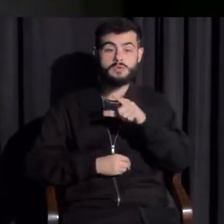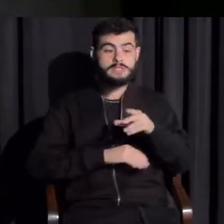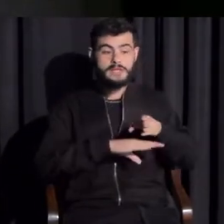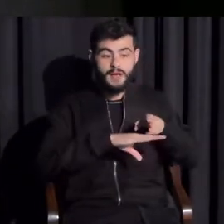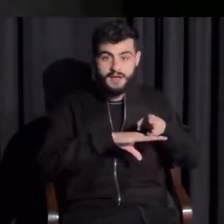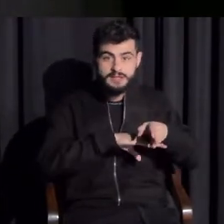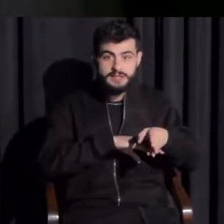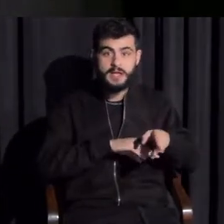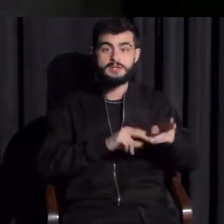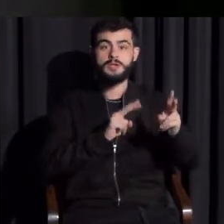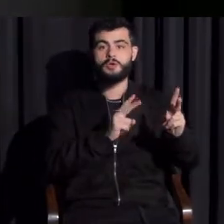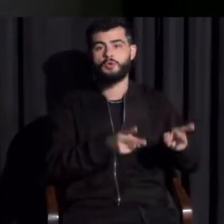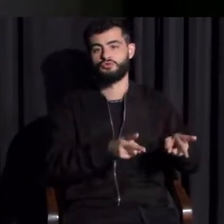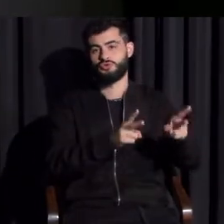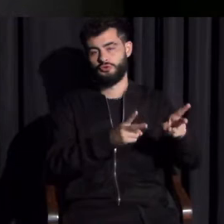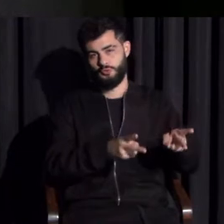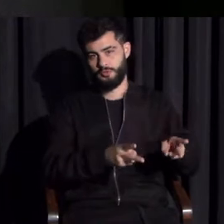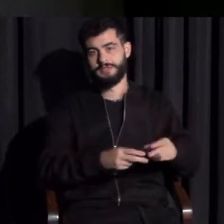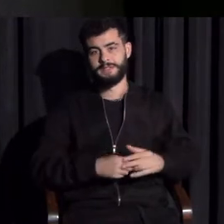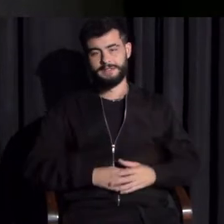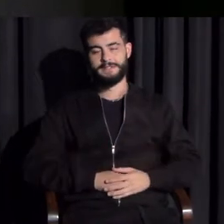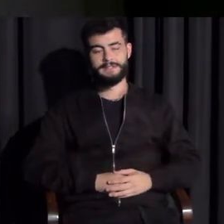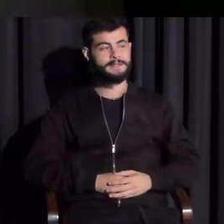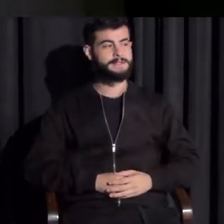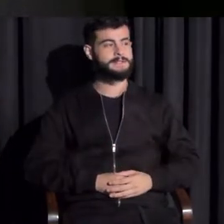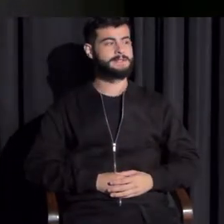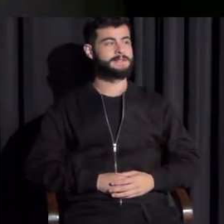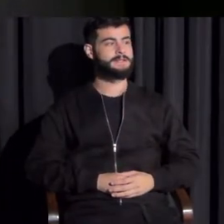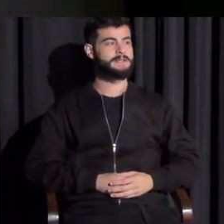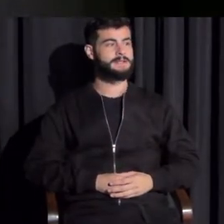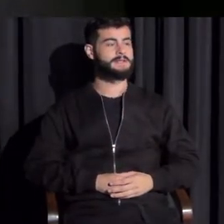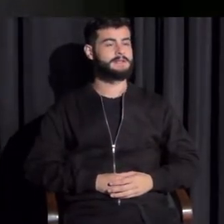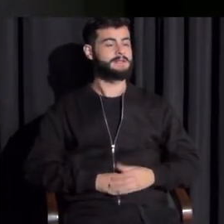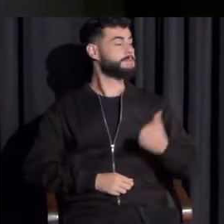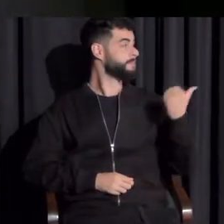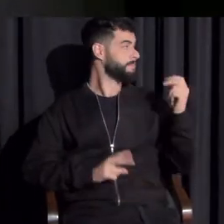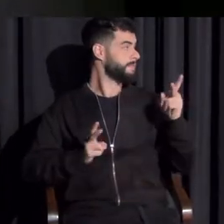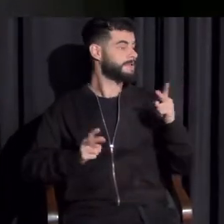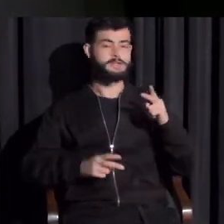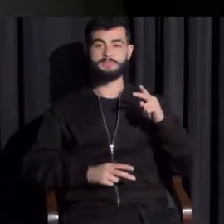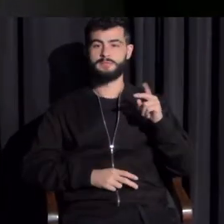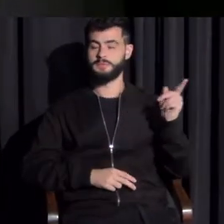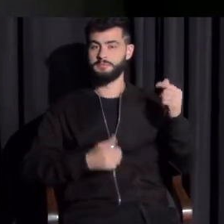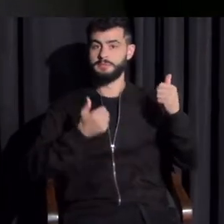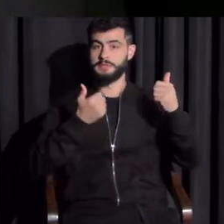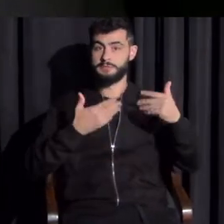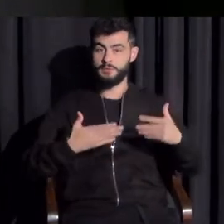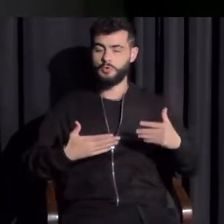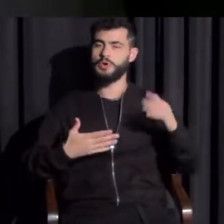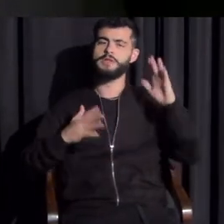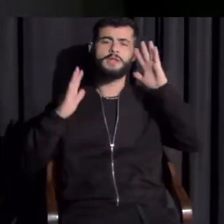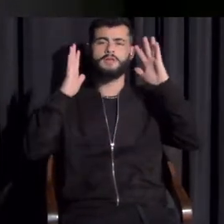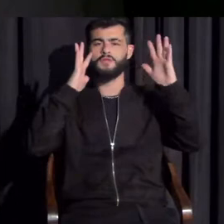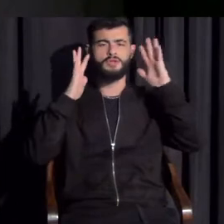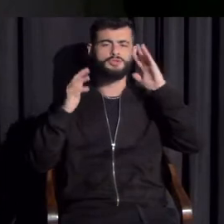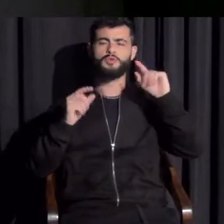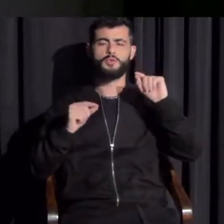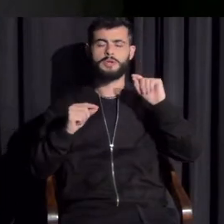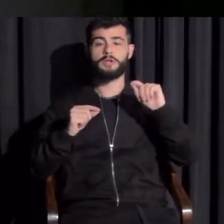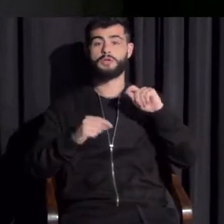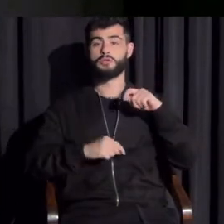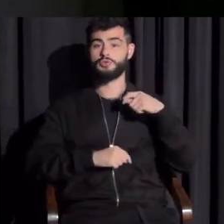queria, a partir da fala do Clériston também, a gente poder refletir, é esse lugar da corresponsabilidade